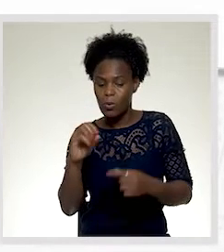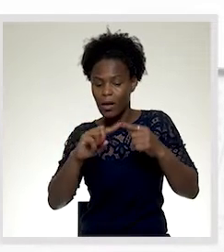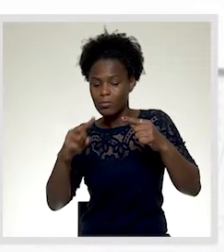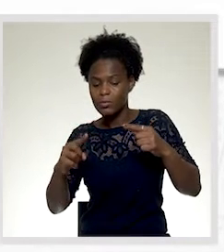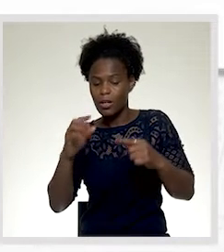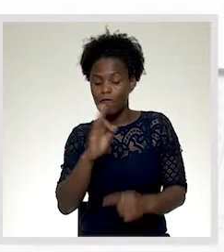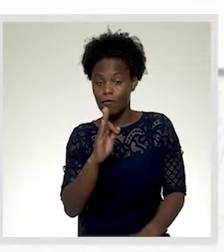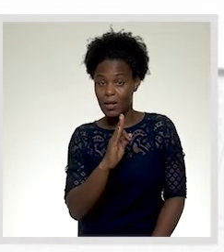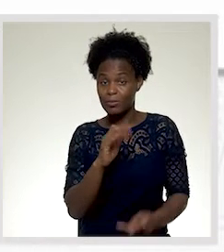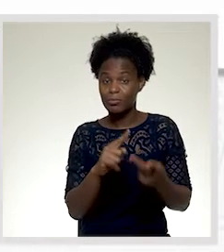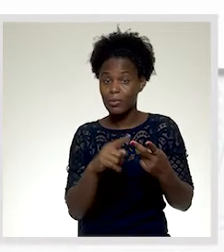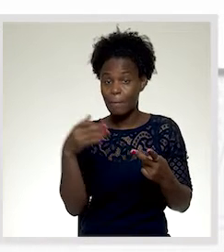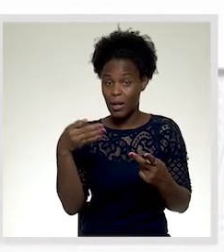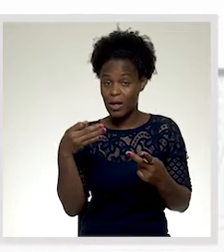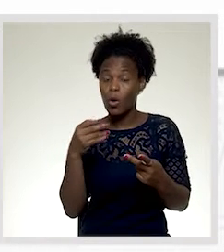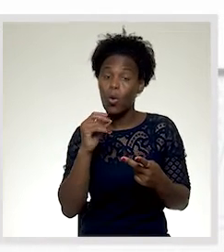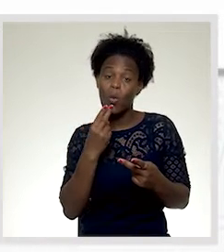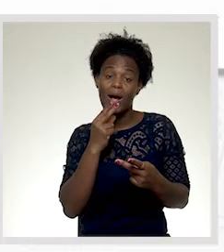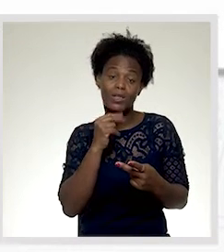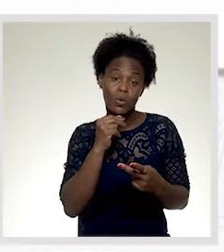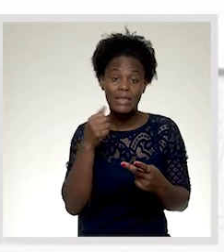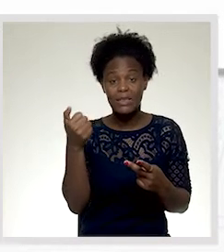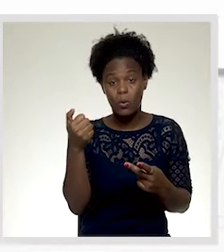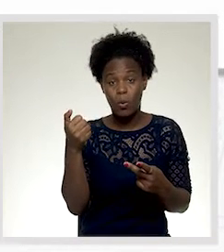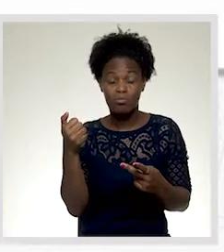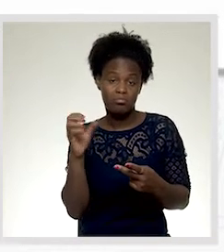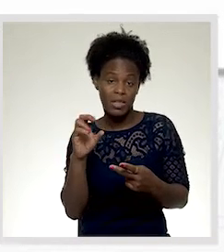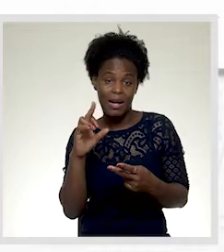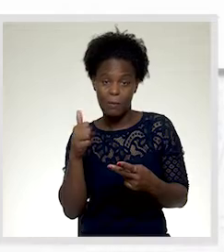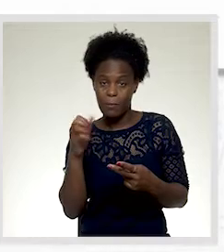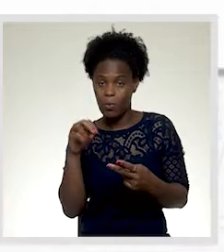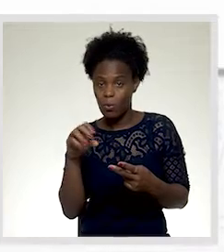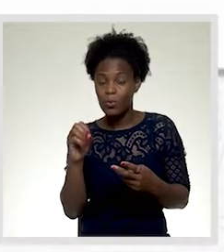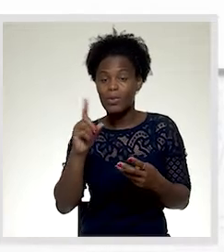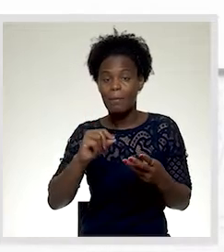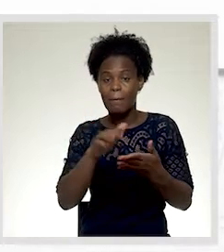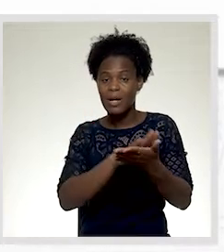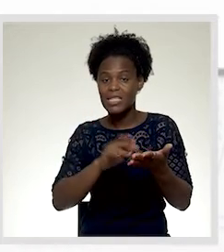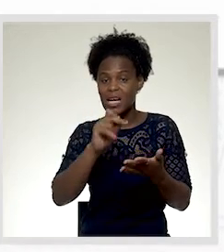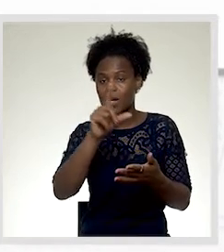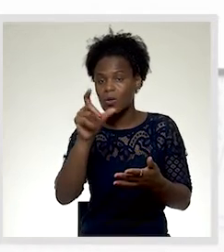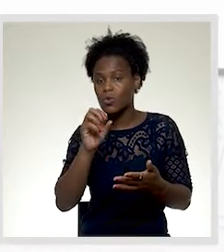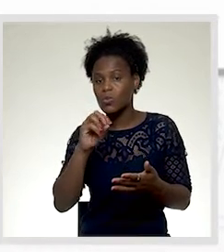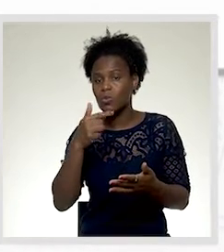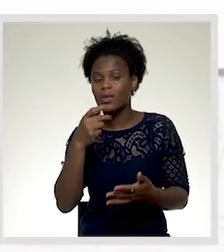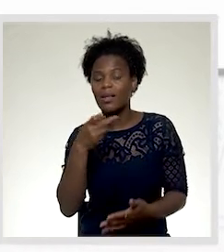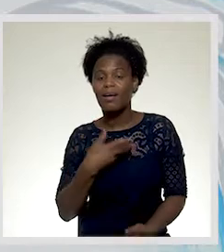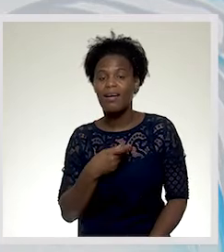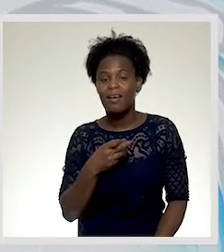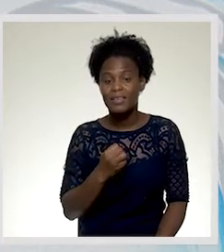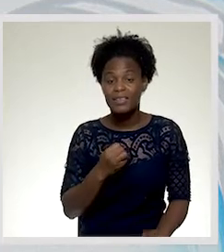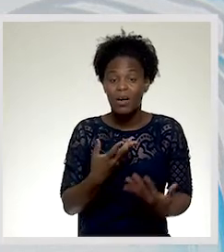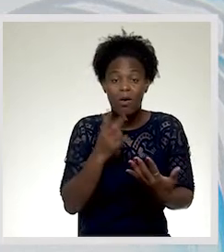um radical fosfato, por uma pentose ou um açúcar de 5 carbono, não é? E pelas bases azotadas.